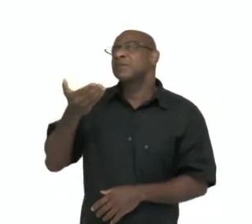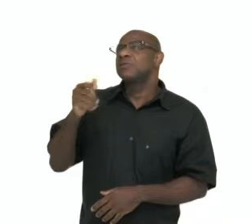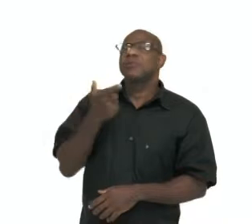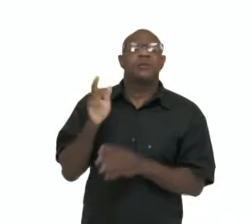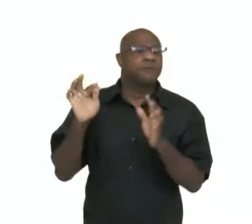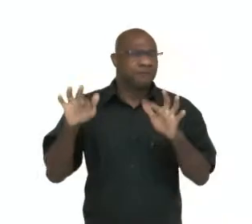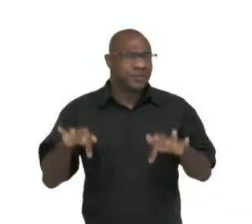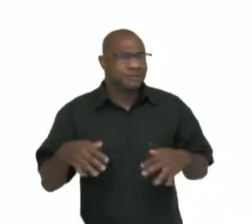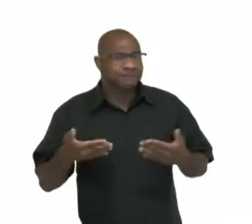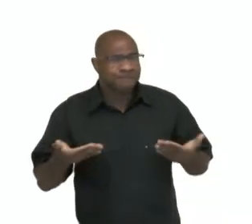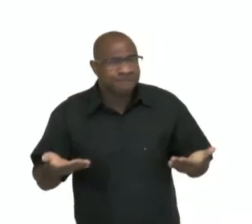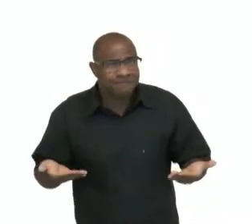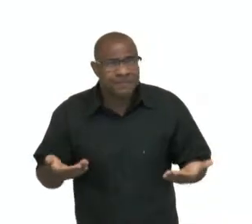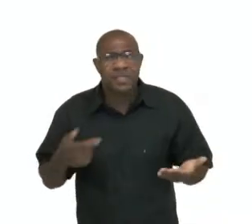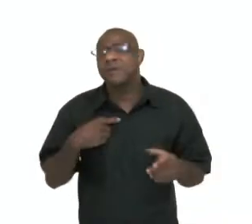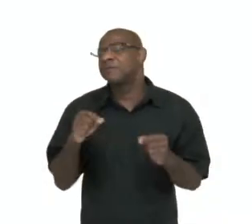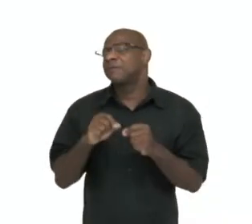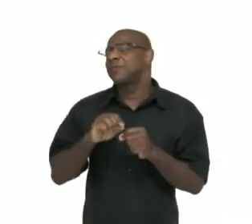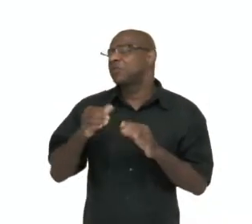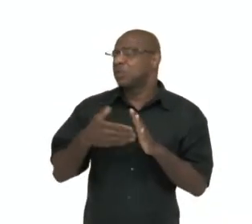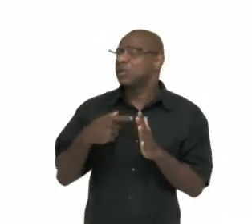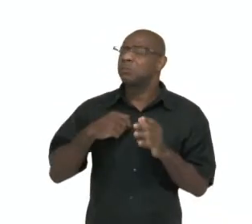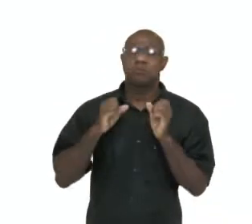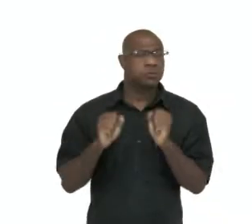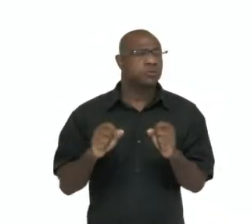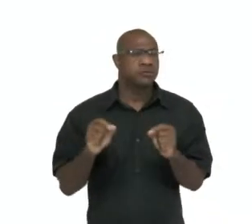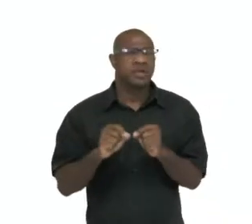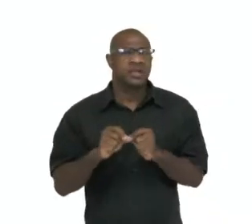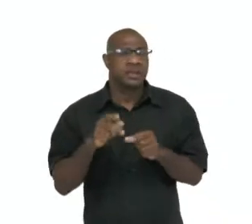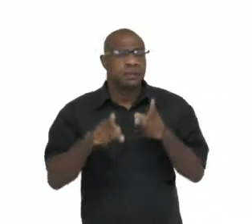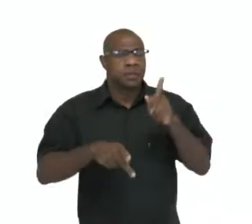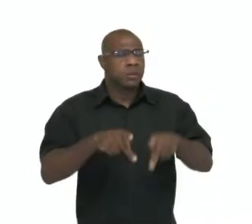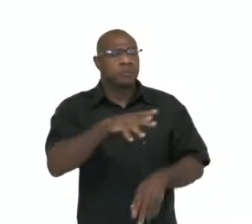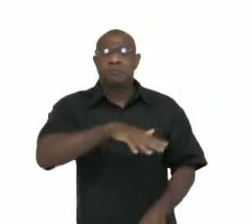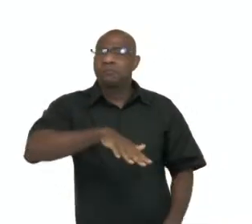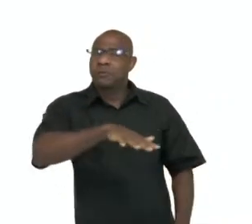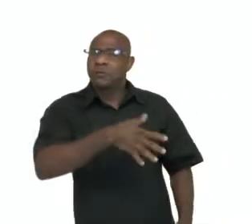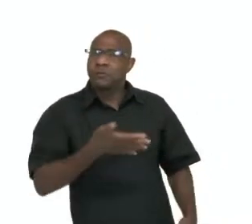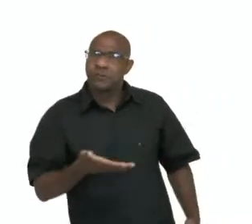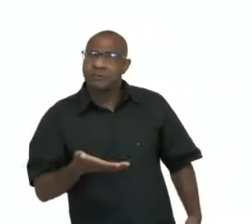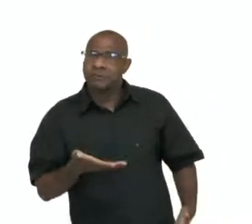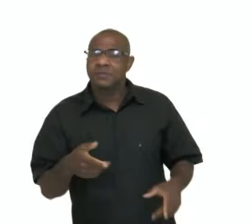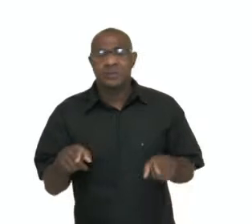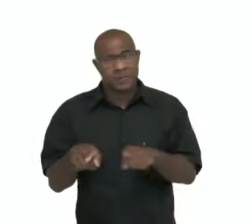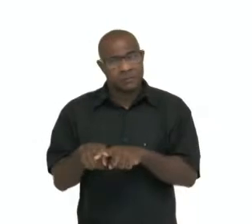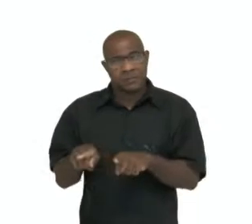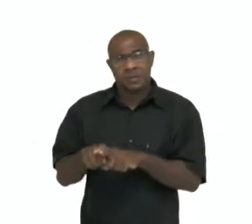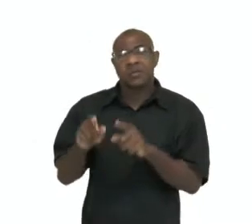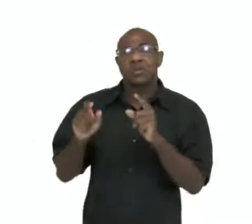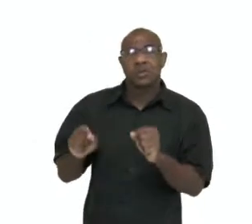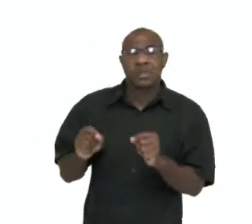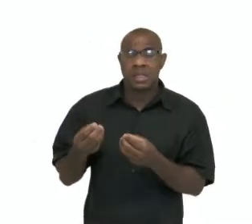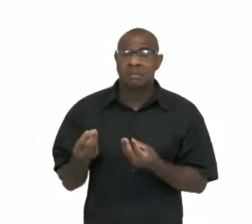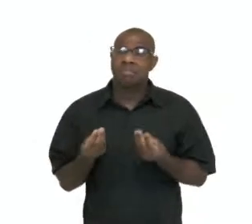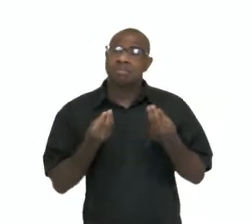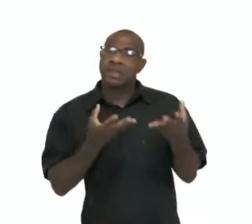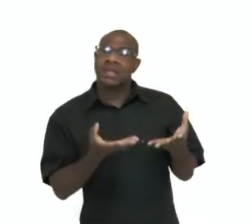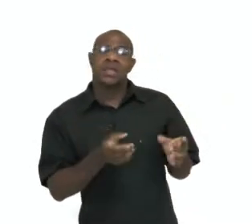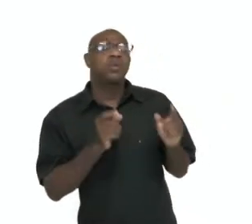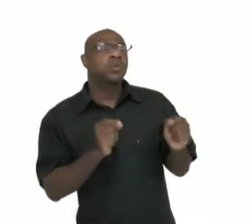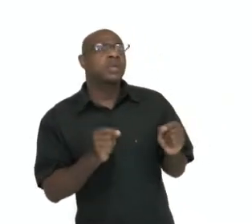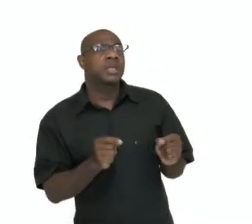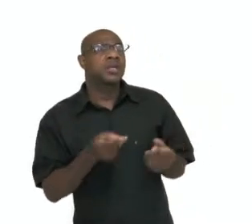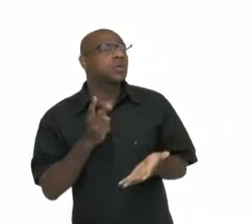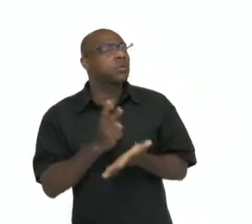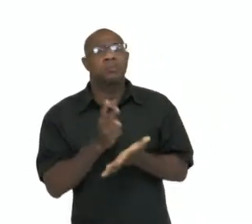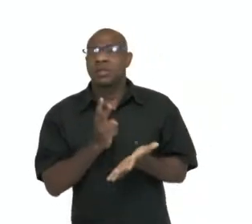fim. Fiz tudo o que pude por eles, e também pelo Dr. Bowl. Dei a ele o mesmo que